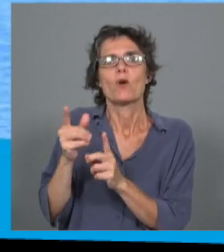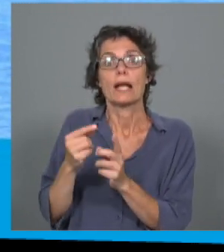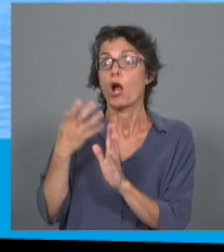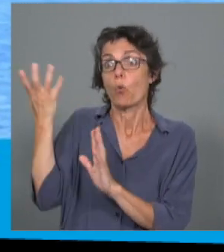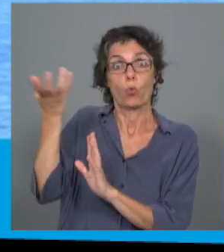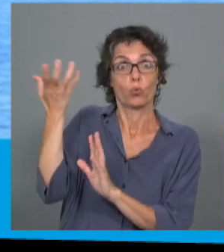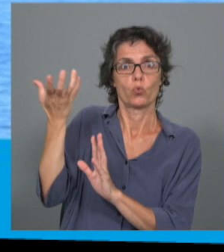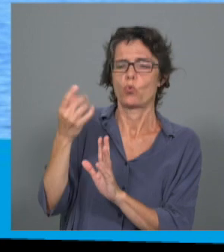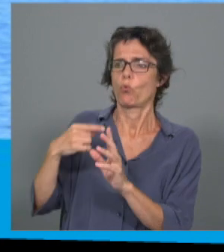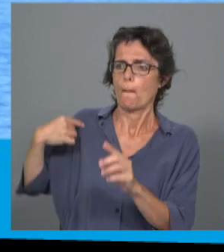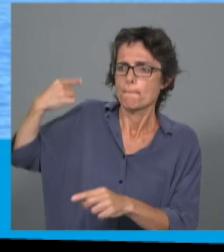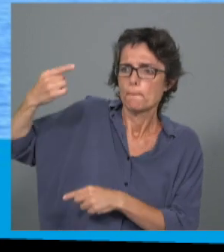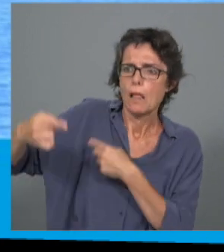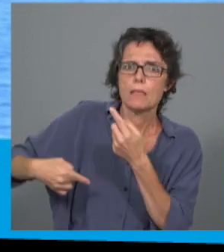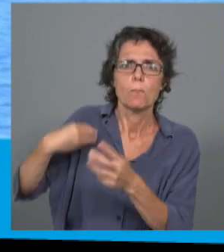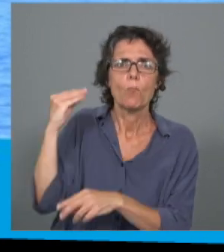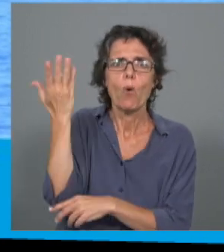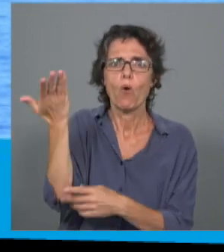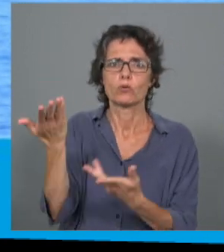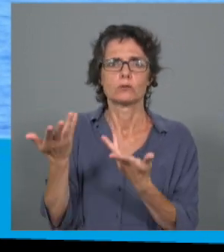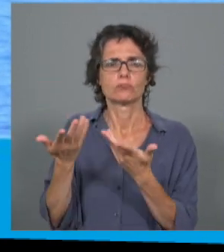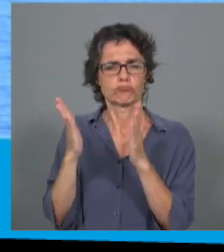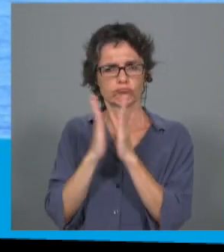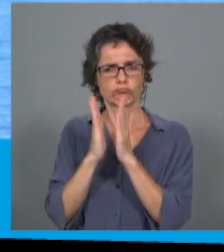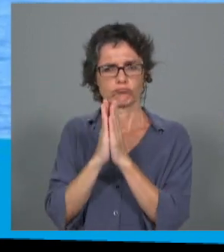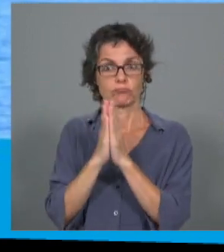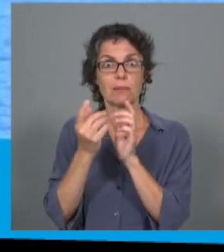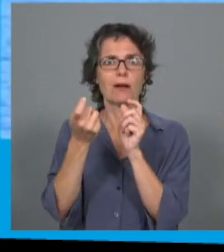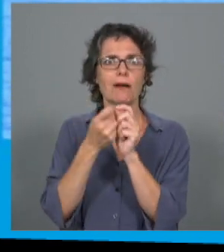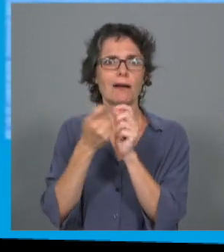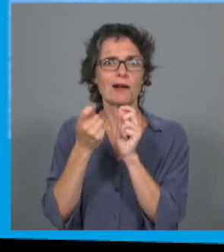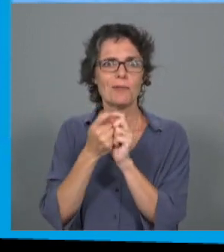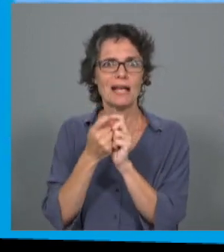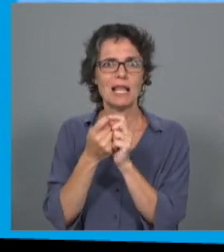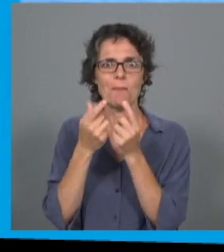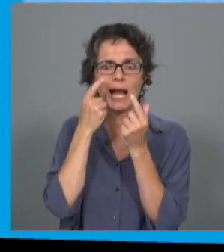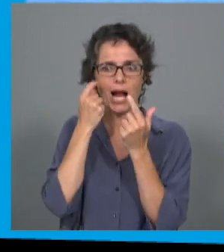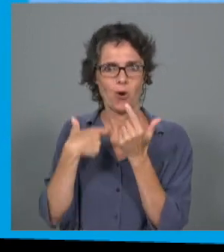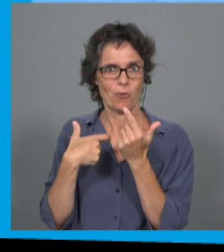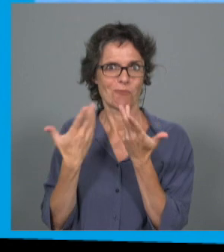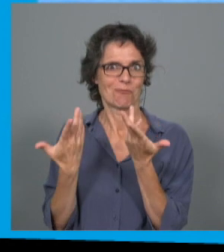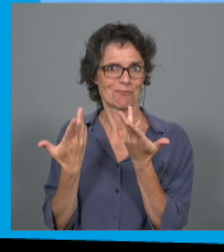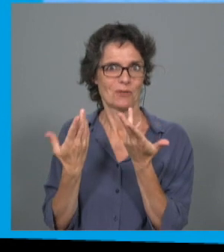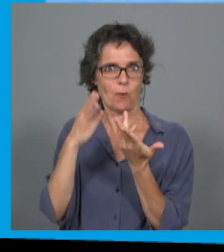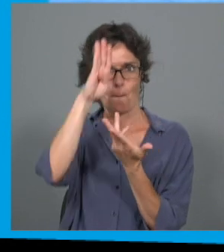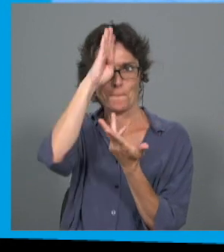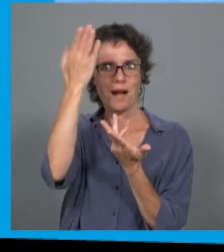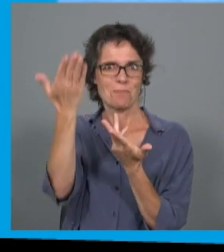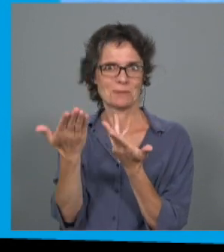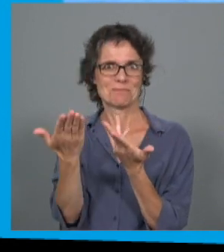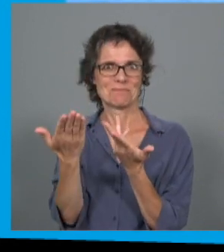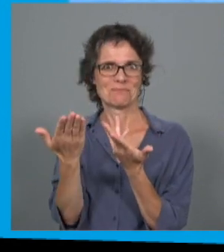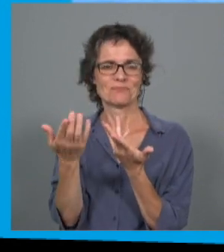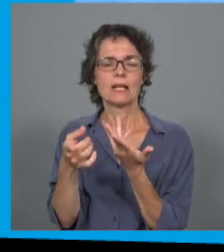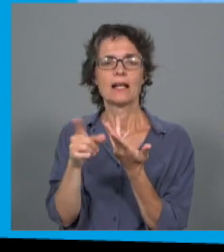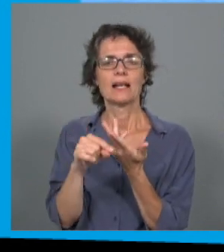cultural, patrimonial, eclesial, devido à proximidade física com o Santo Padre, mas depois